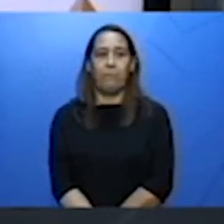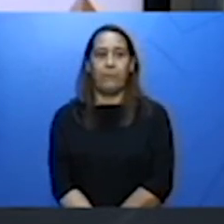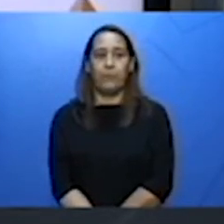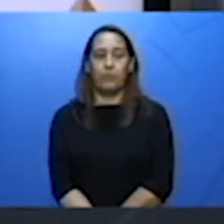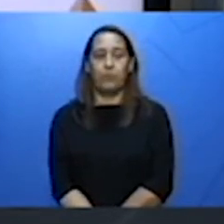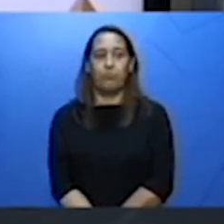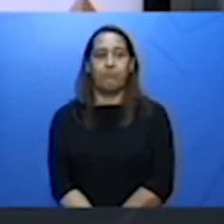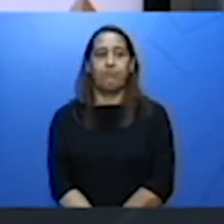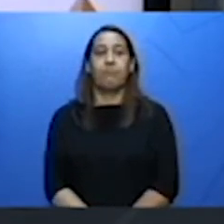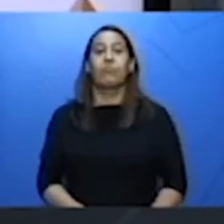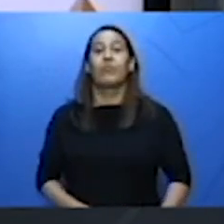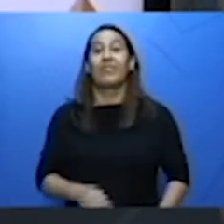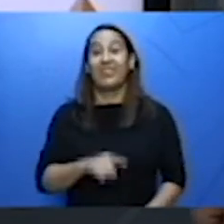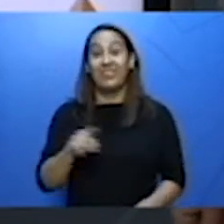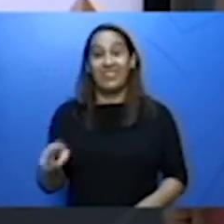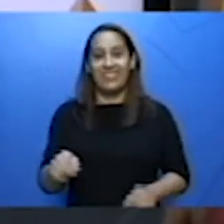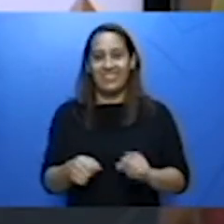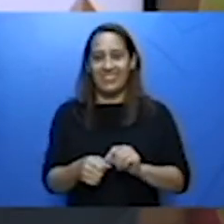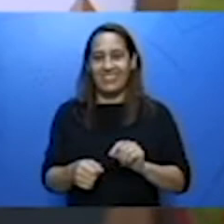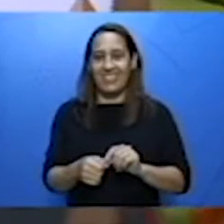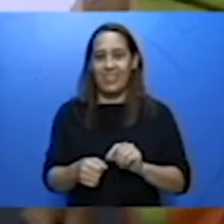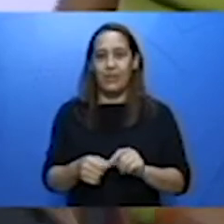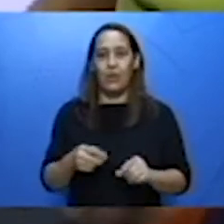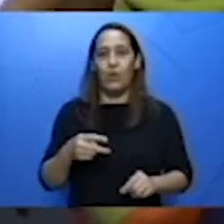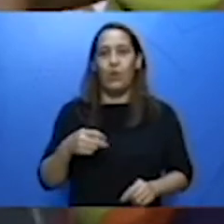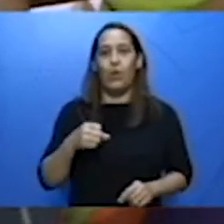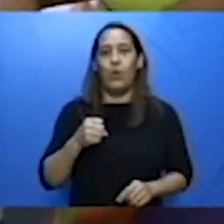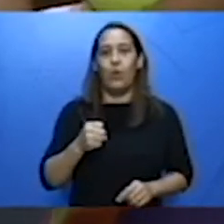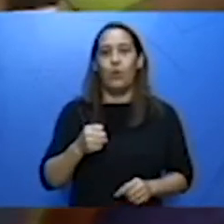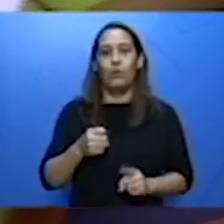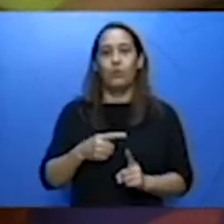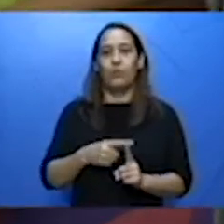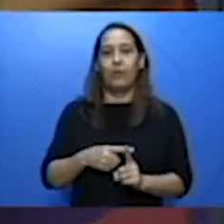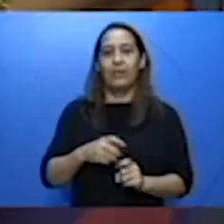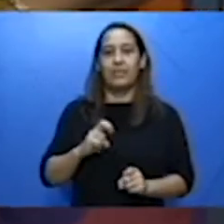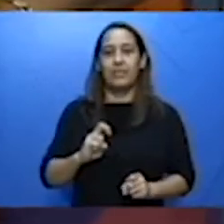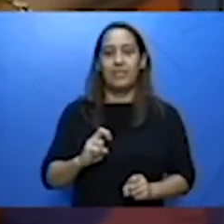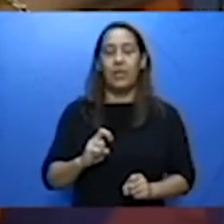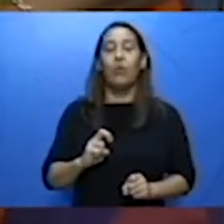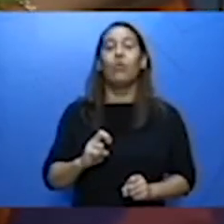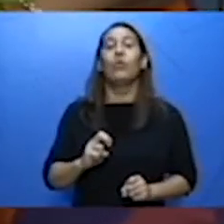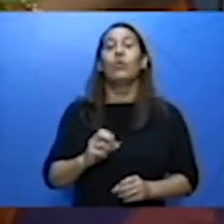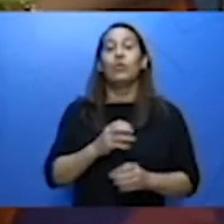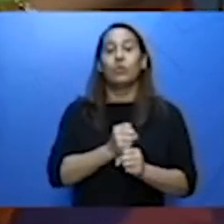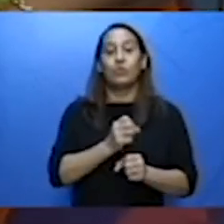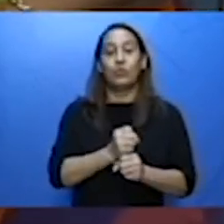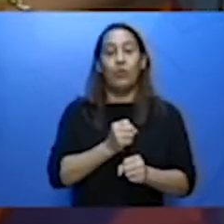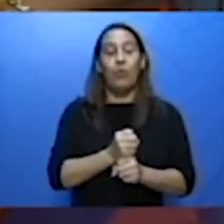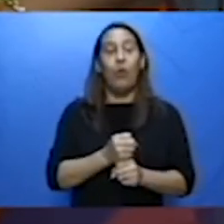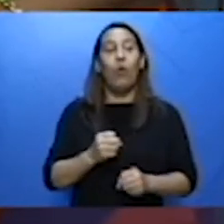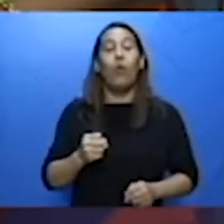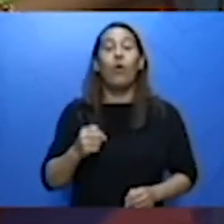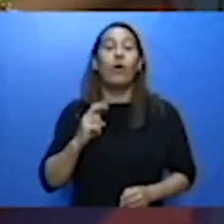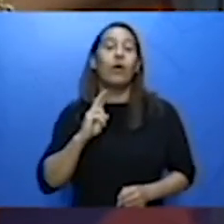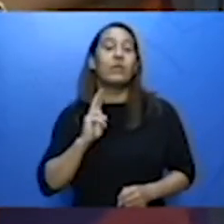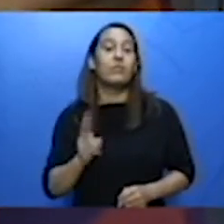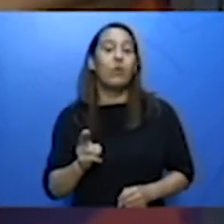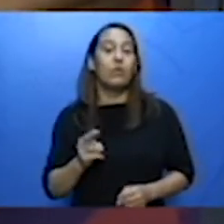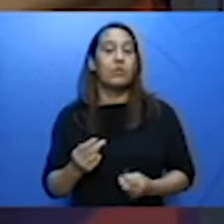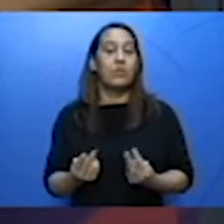E aí, já fizeram? 8 mais 5, 8. 9, 10, 11, 12,